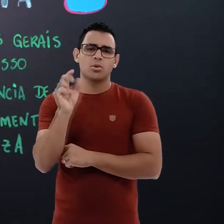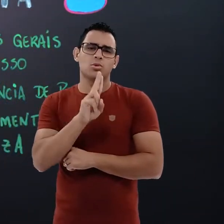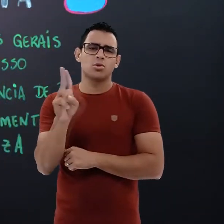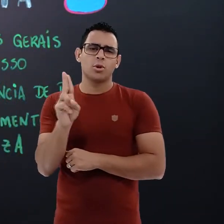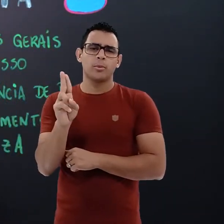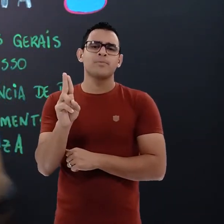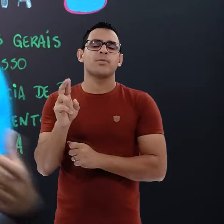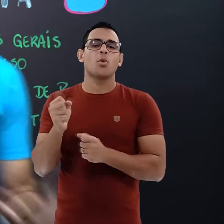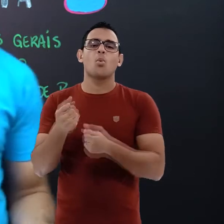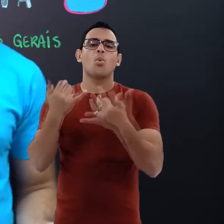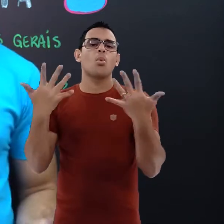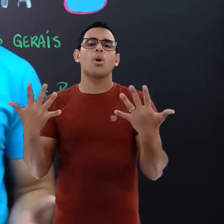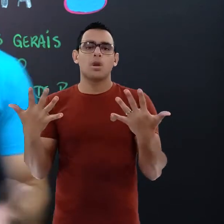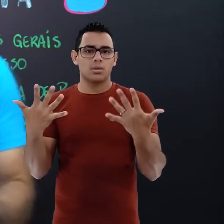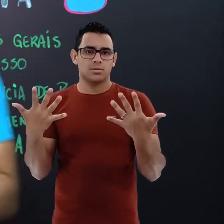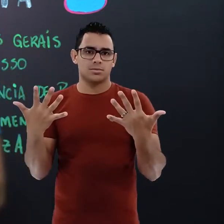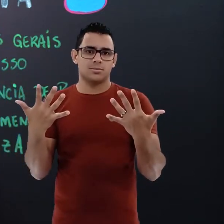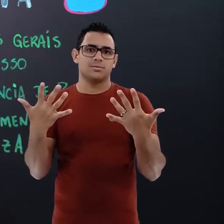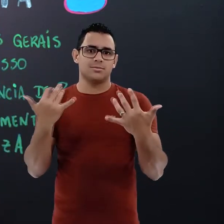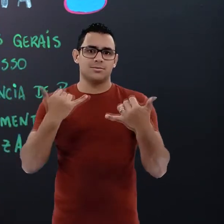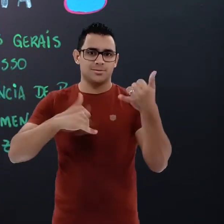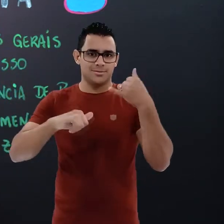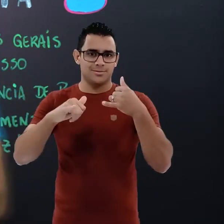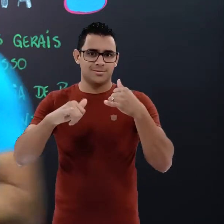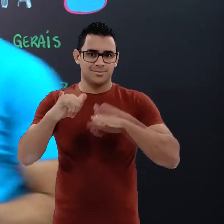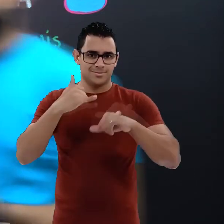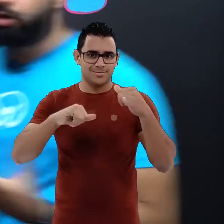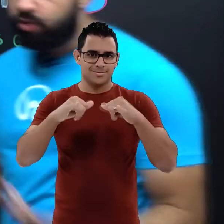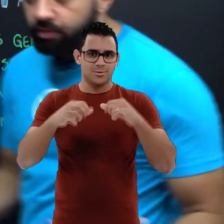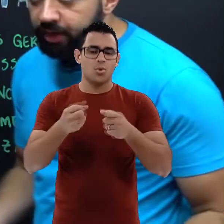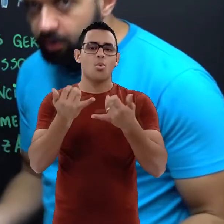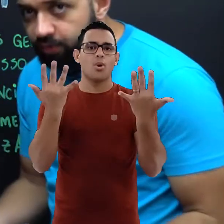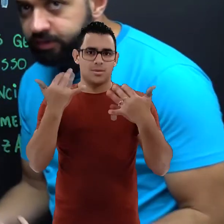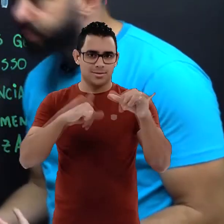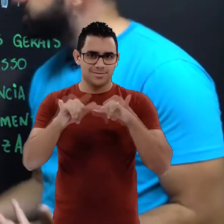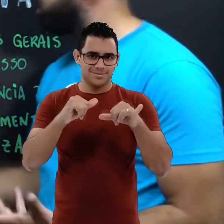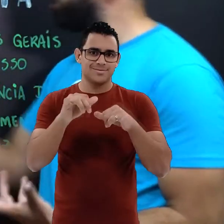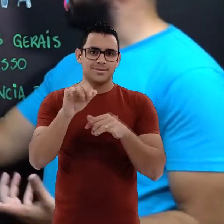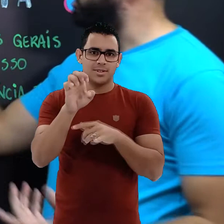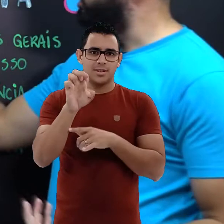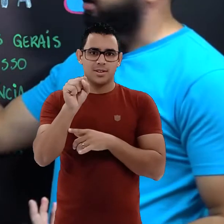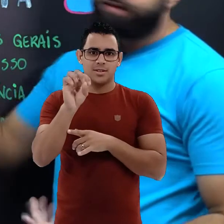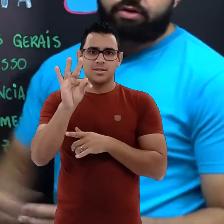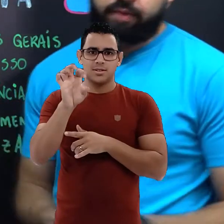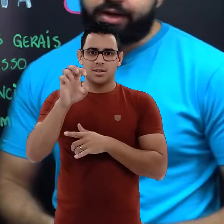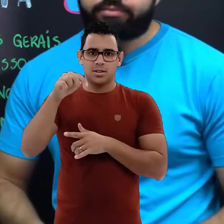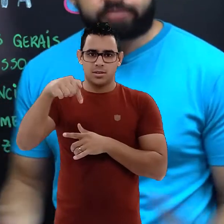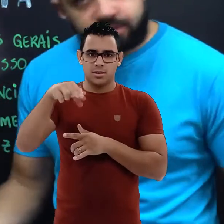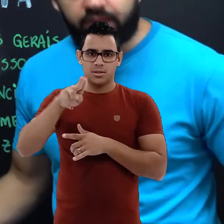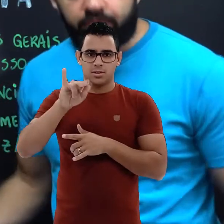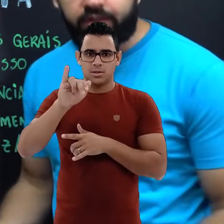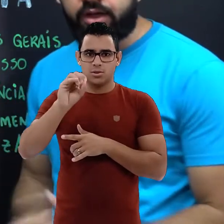de coeficiente estequiométrico. Esse coeficiente, olha o nome dele, coeficiente estequiométrico, ele tem a ver com